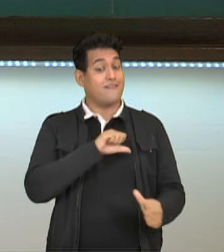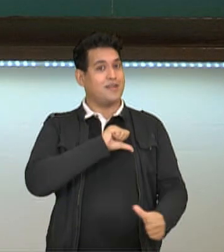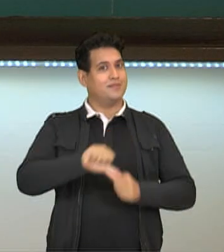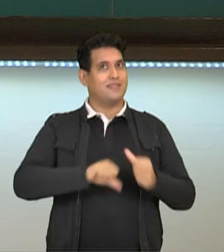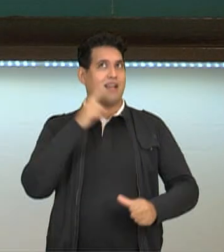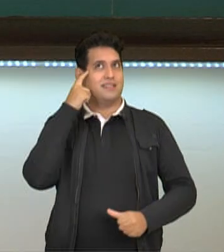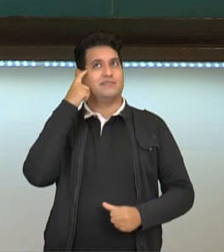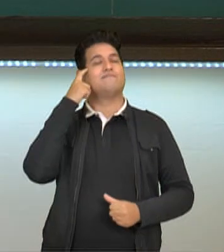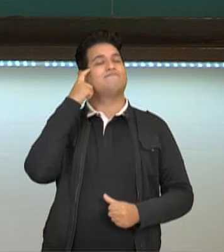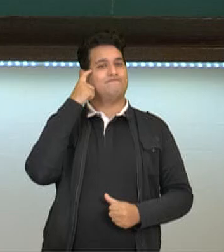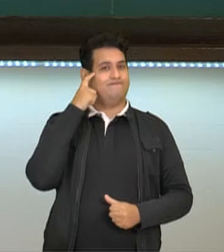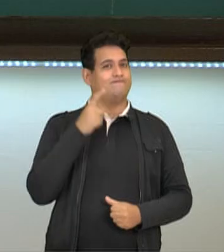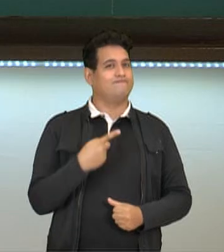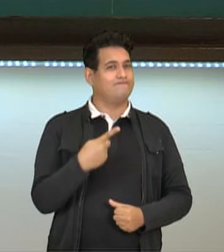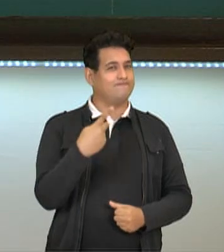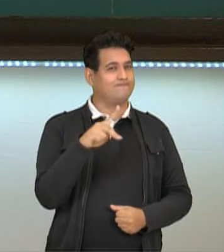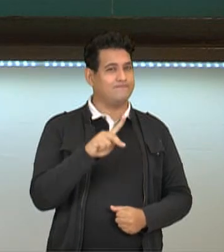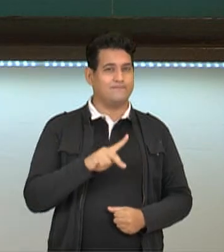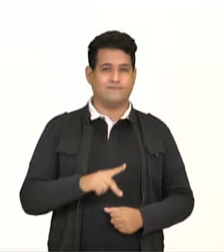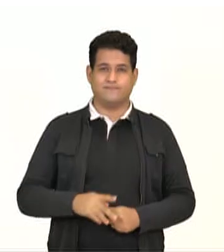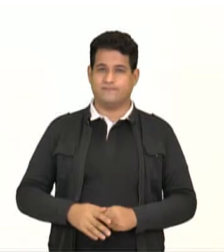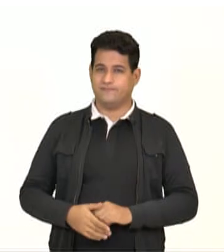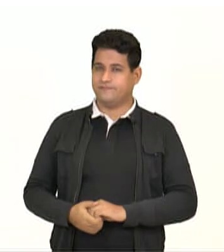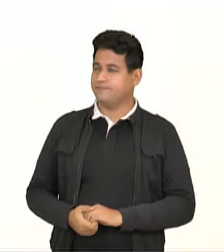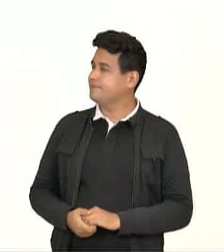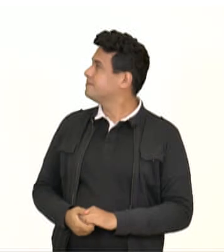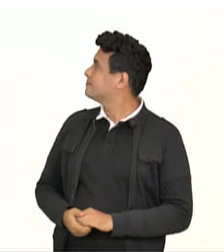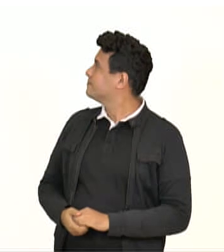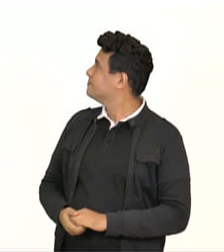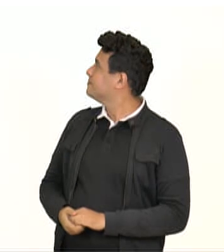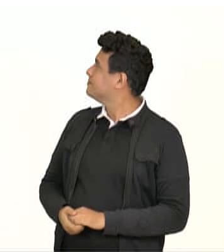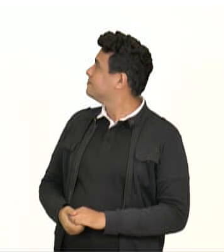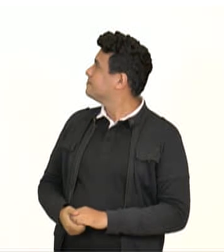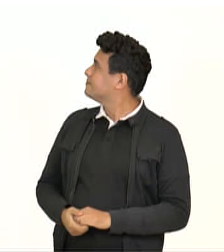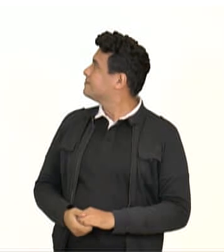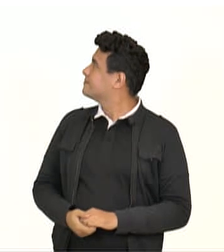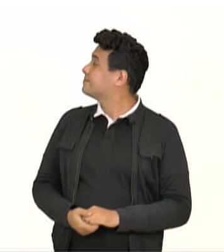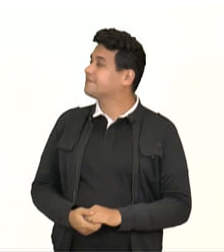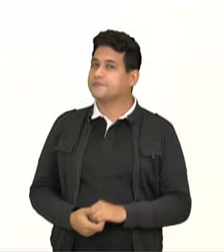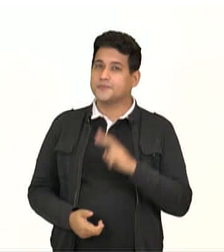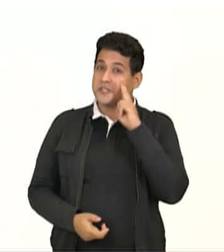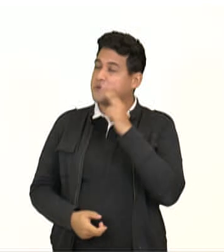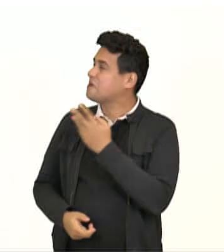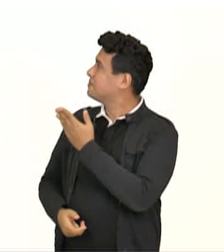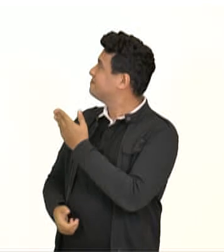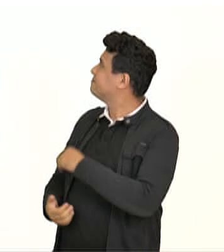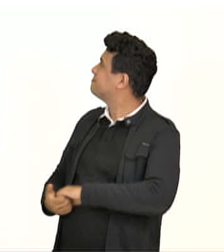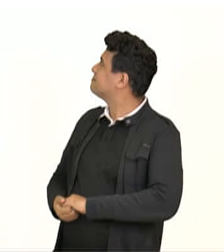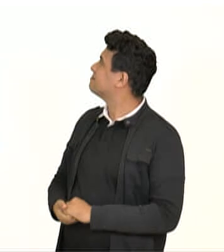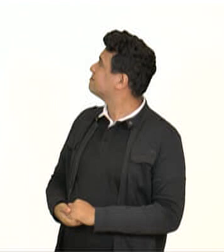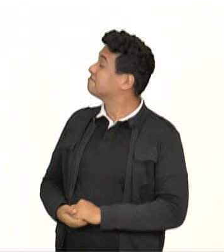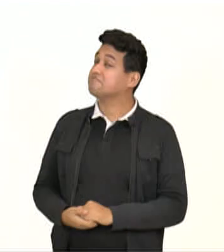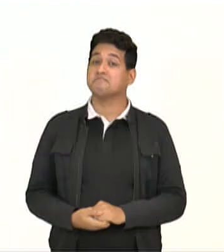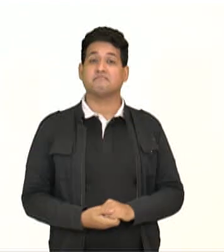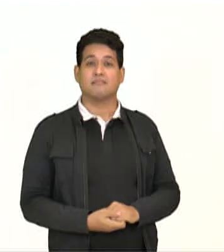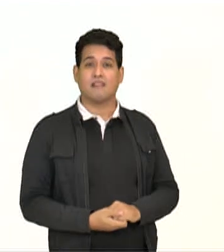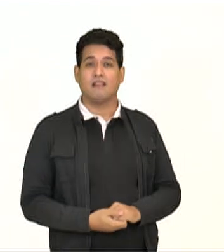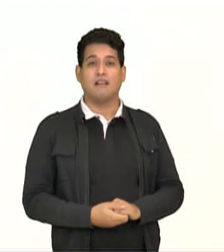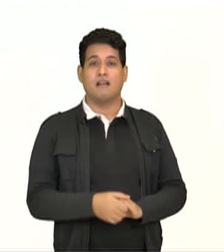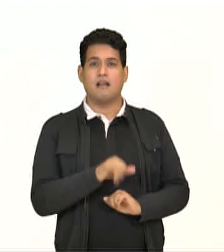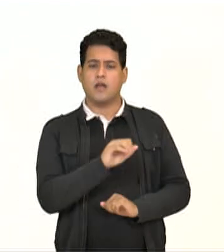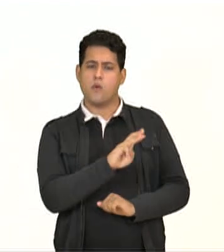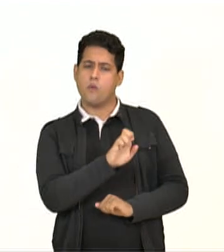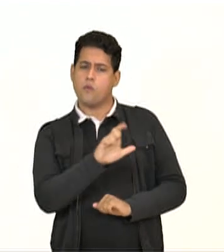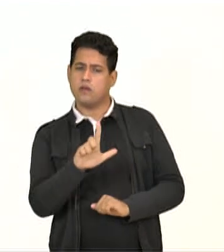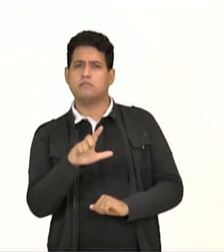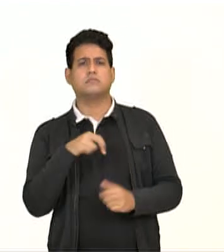sua ideia. And I will take her out tonight. Olha só, quando ele fala I will take, ele já